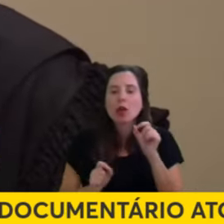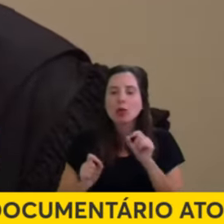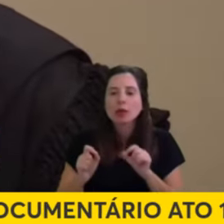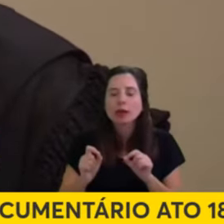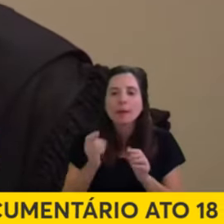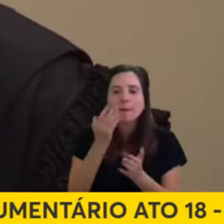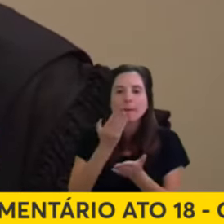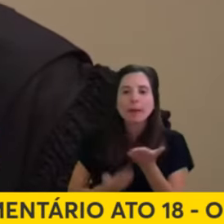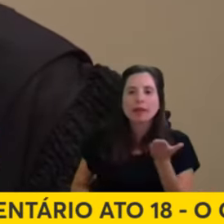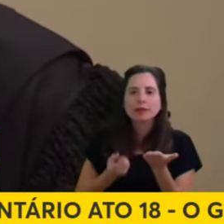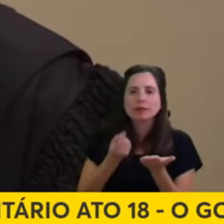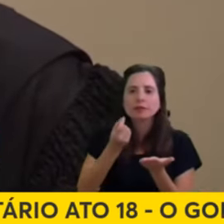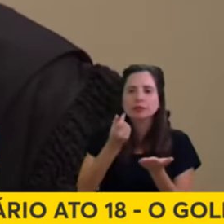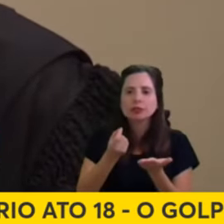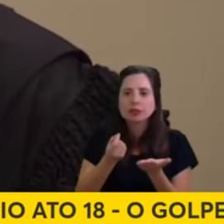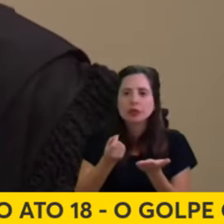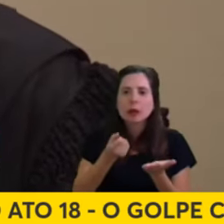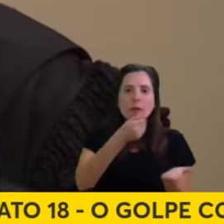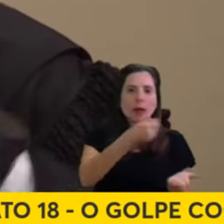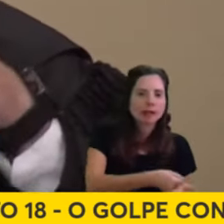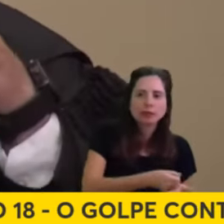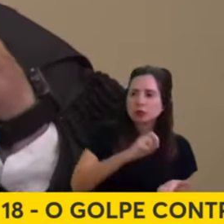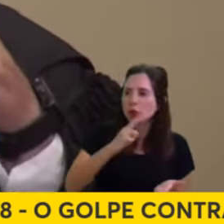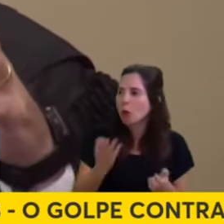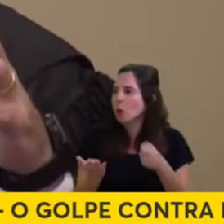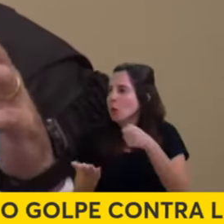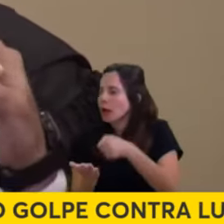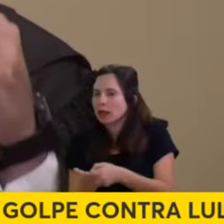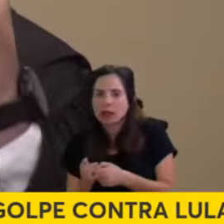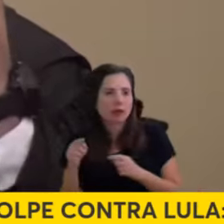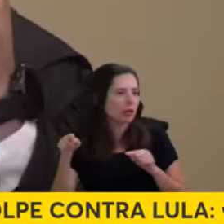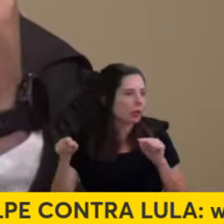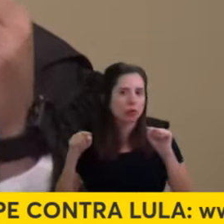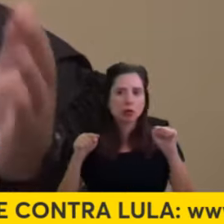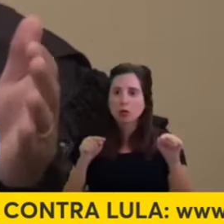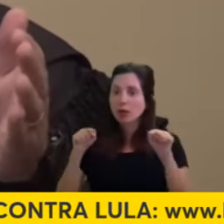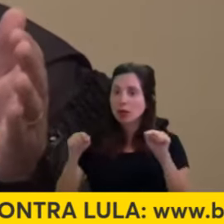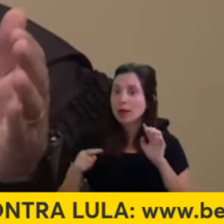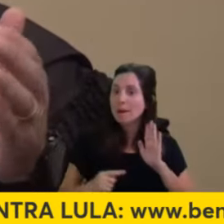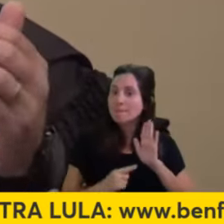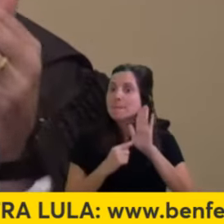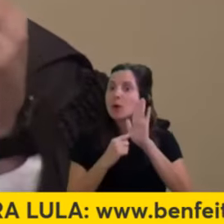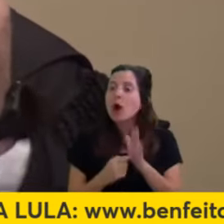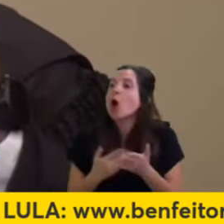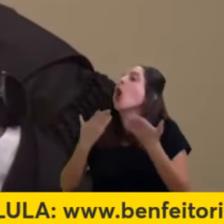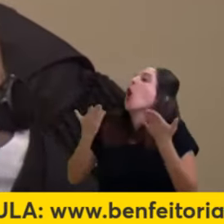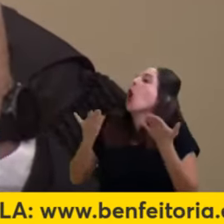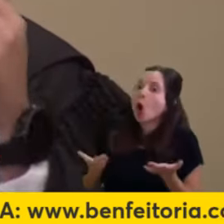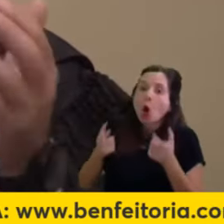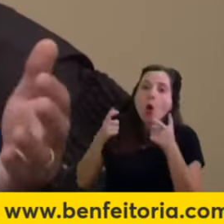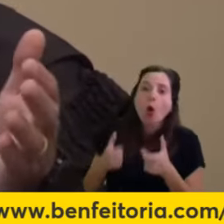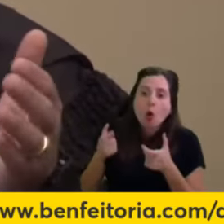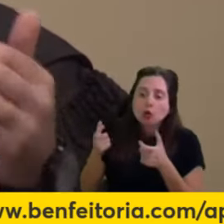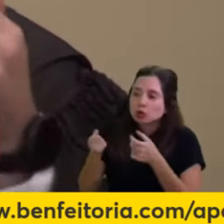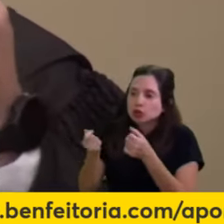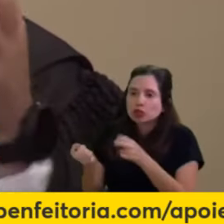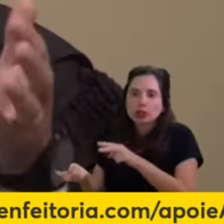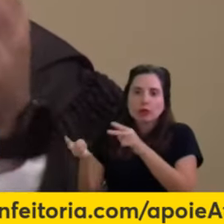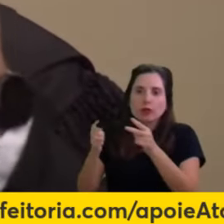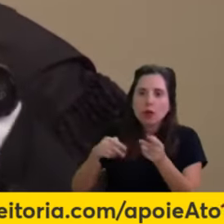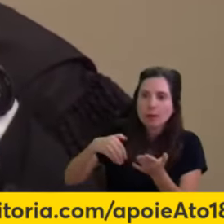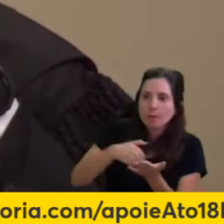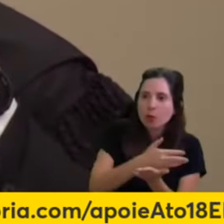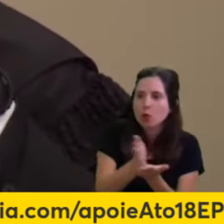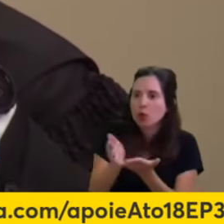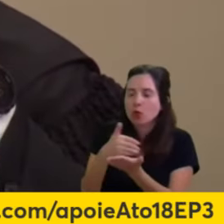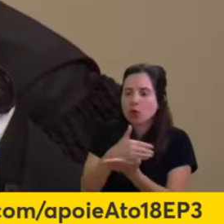e que para isso para que isso fosse possível deveria o acusador indicar para onde o dinheiro foi desviado favorecendo na campanha para acenado para terceira